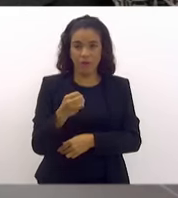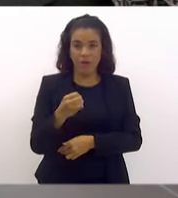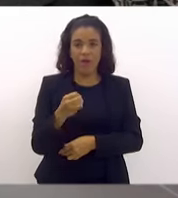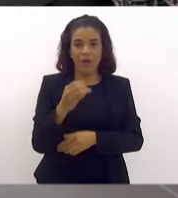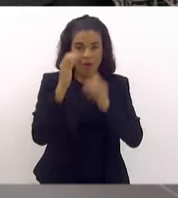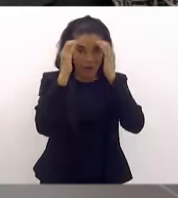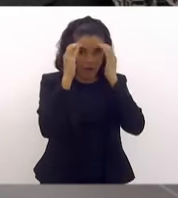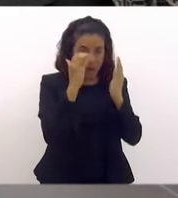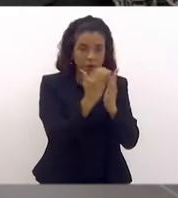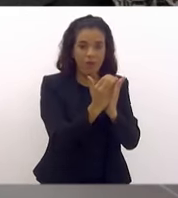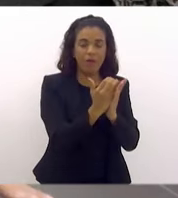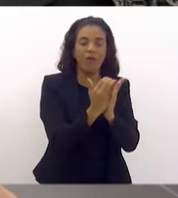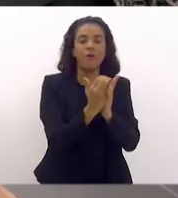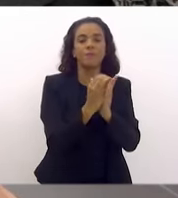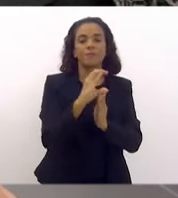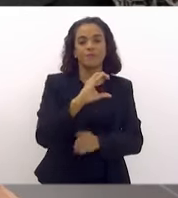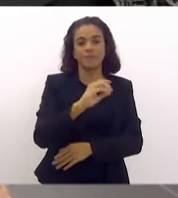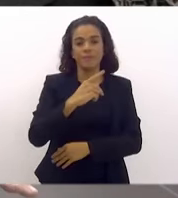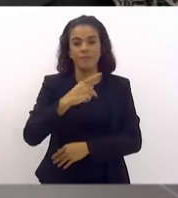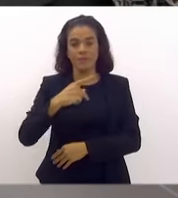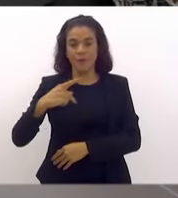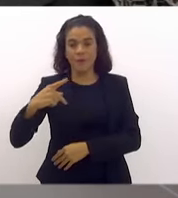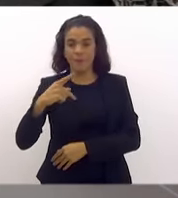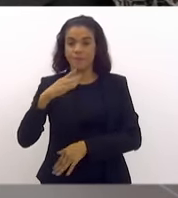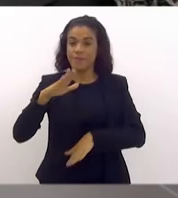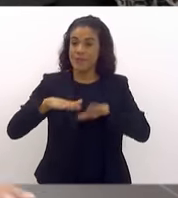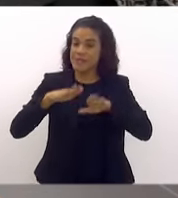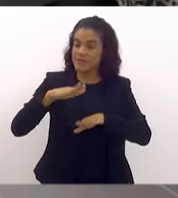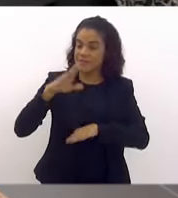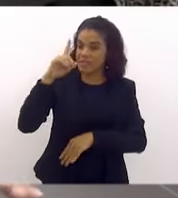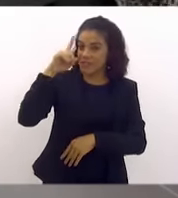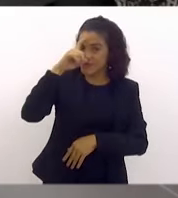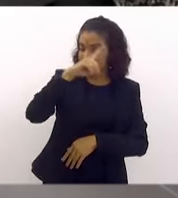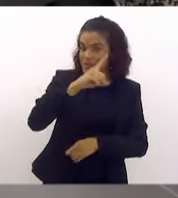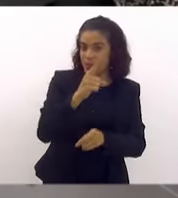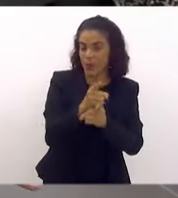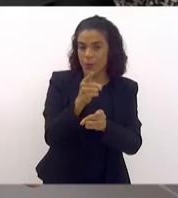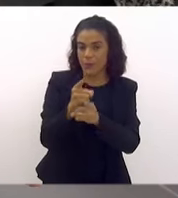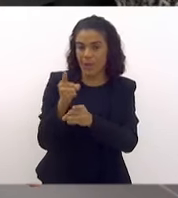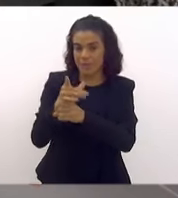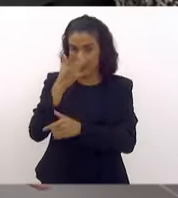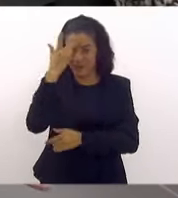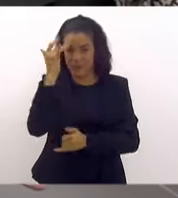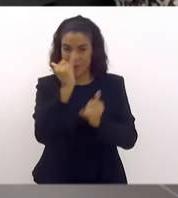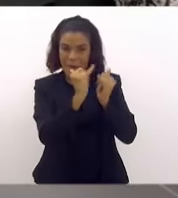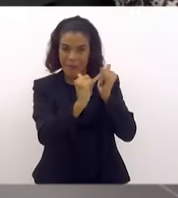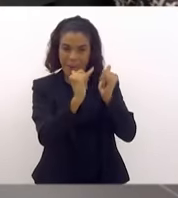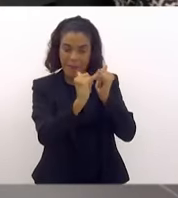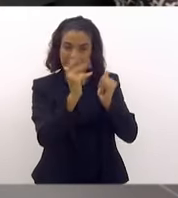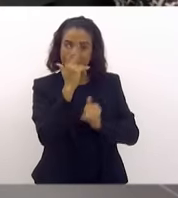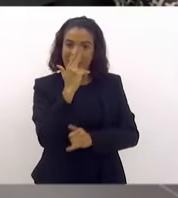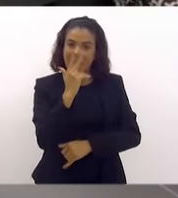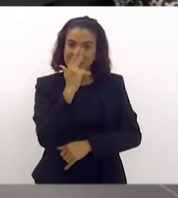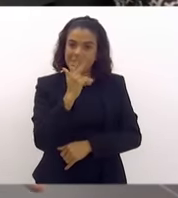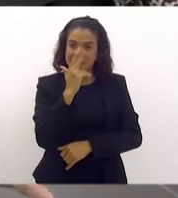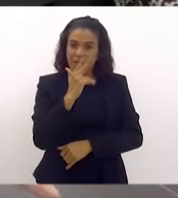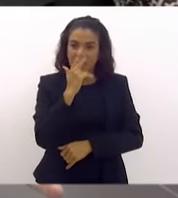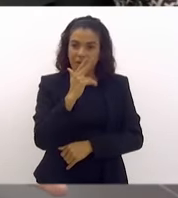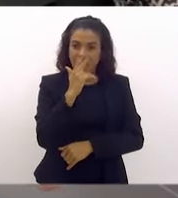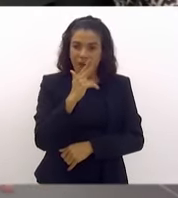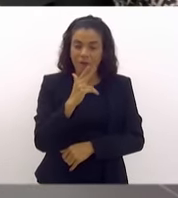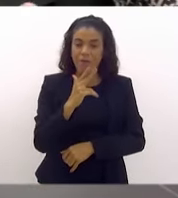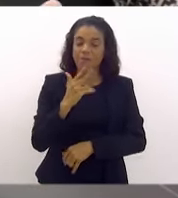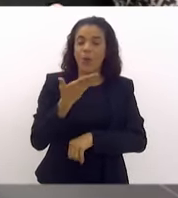226 do CPP muitas vezes é difícil eh encontrarmos pessoas parecidas e e uma prática forense